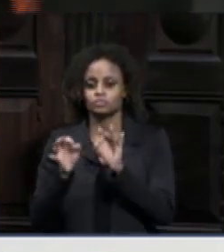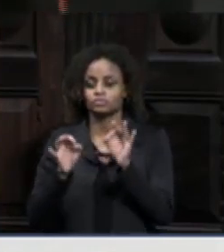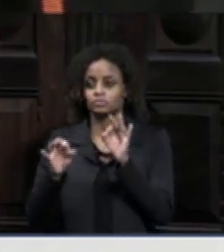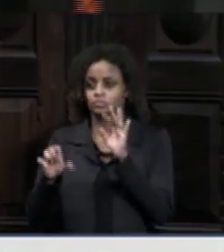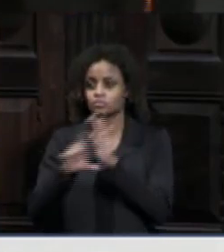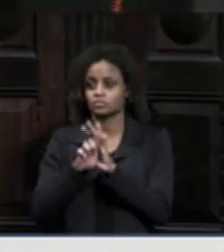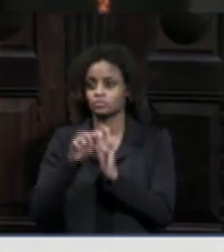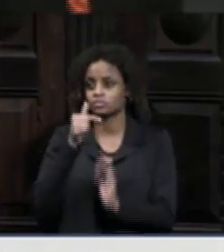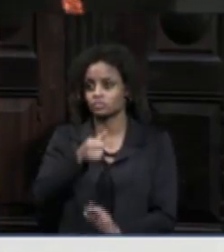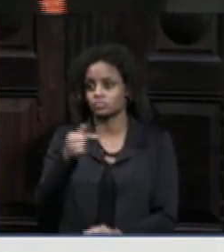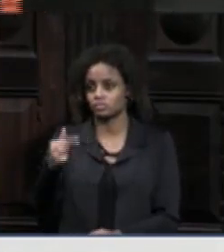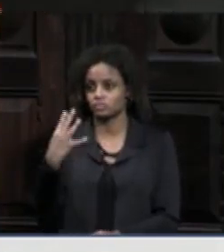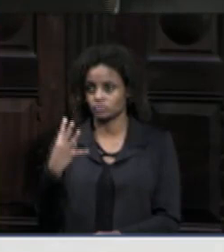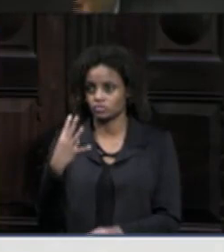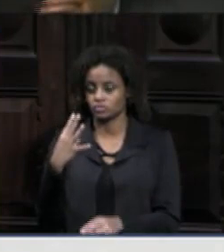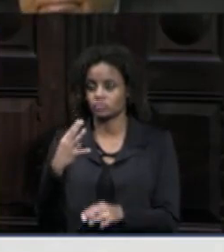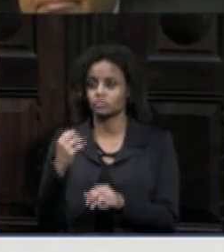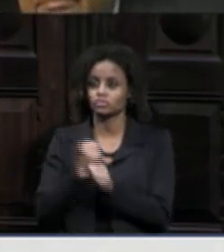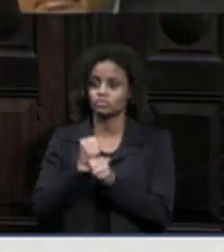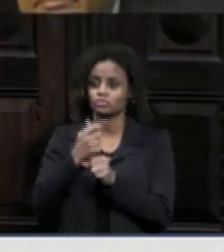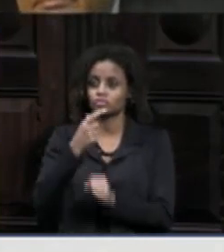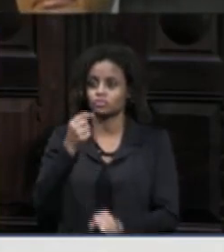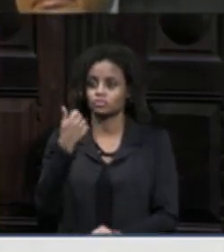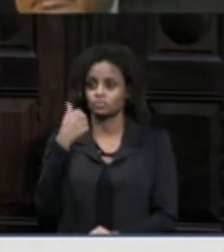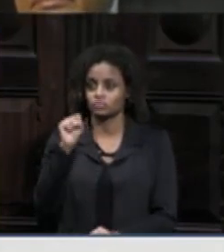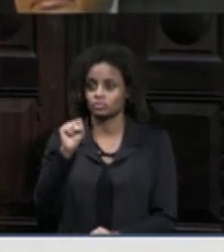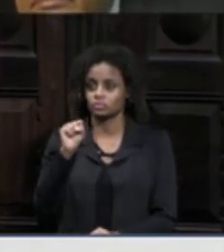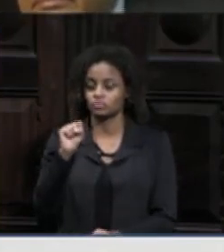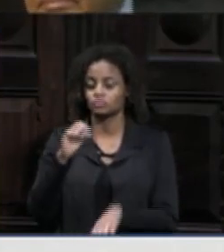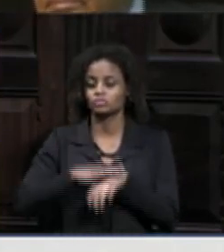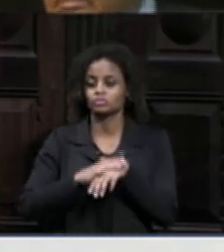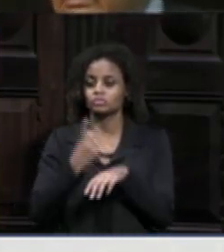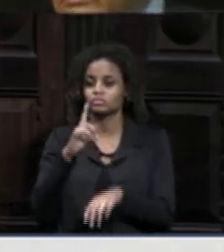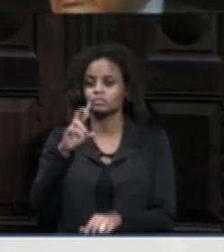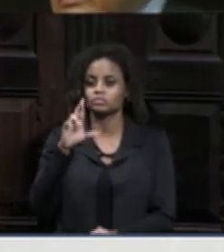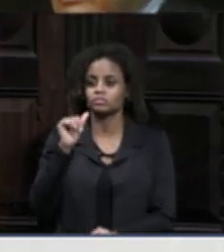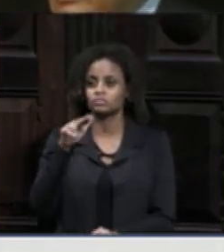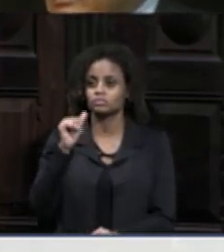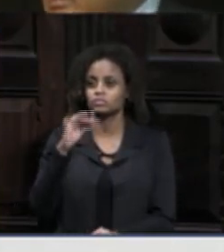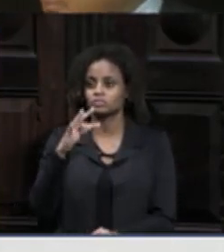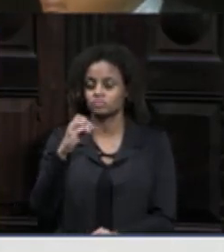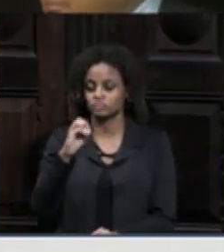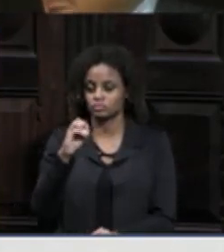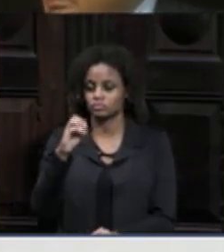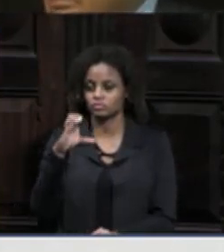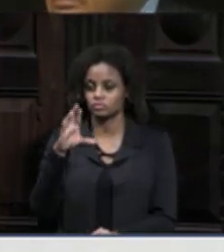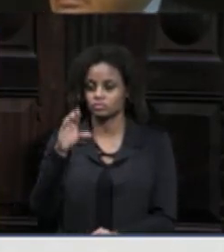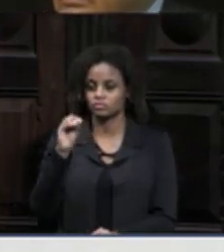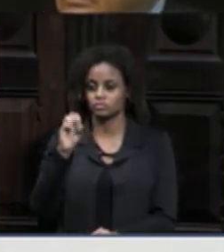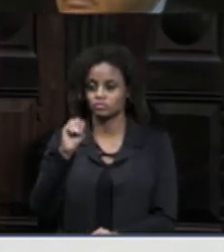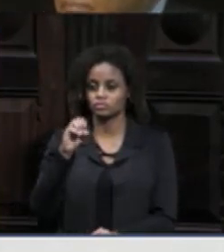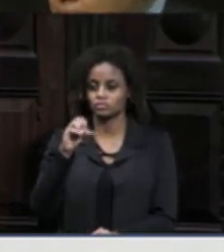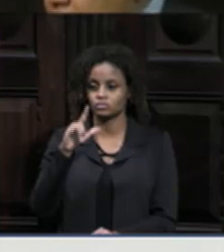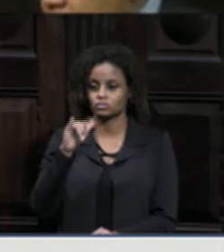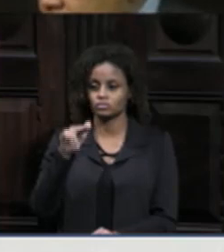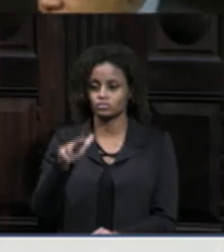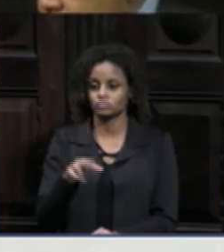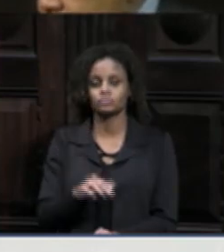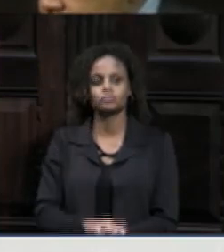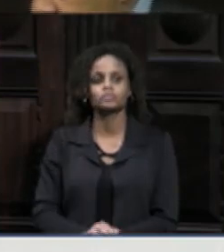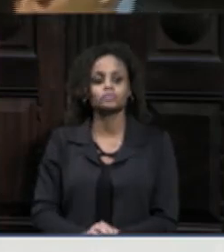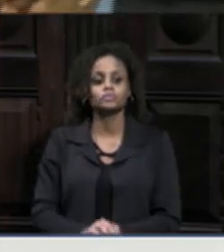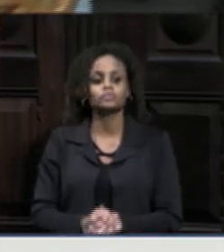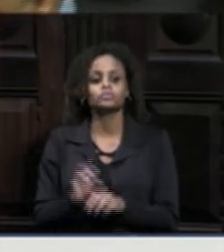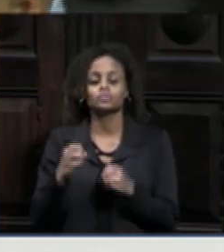resolução 774/2018, de autoria do deputado Renato Cozzolino. Concede medalha Tiradentes e seu respectivo diploma ao tenente-coronel Augusto Eduardo